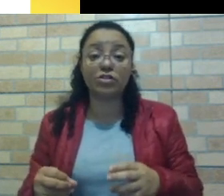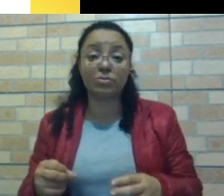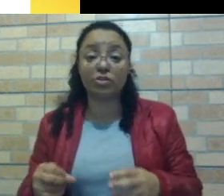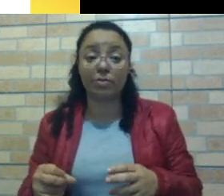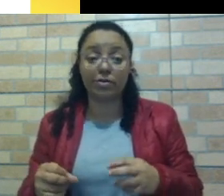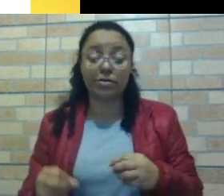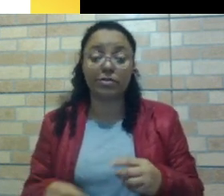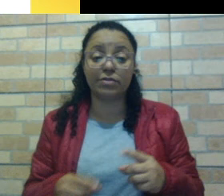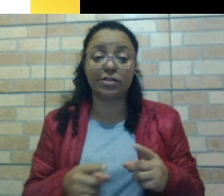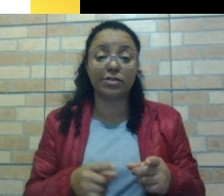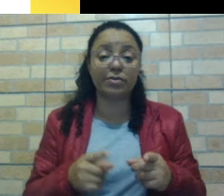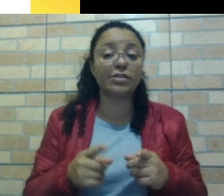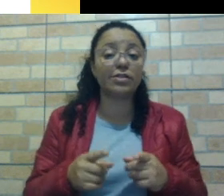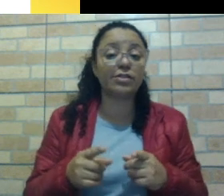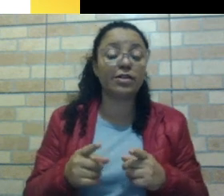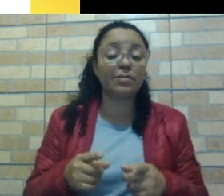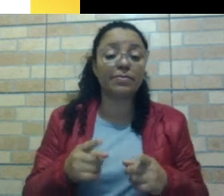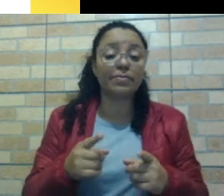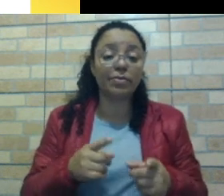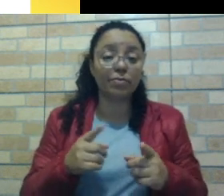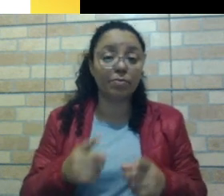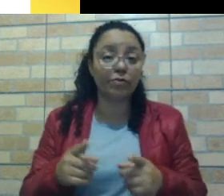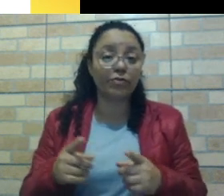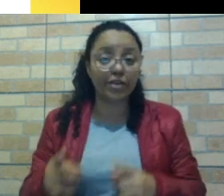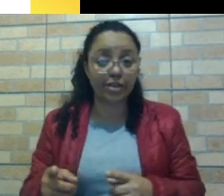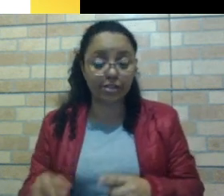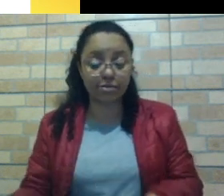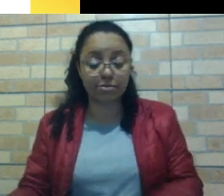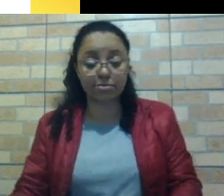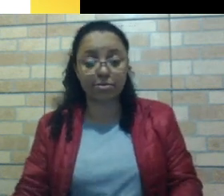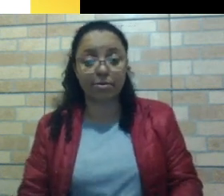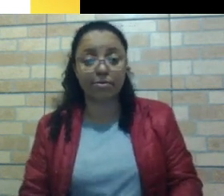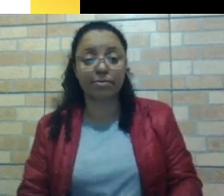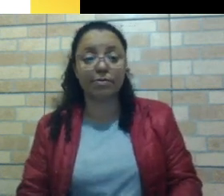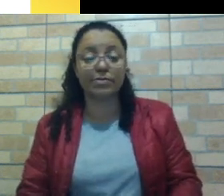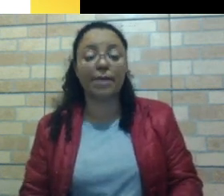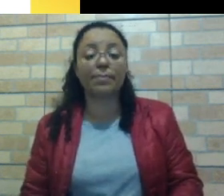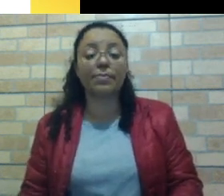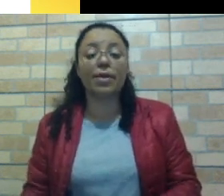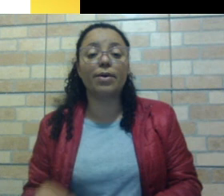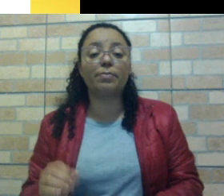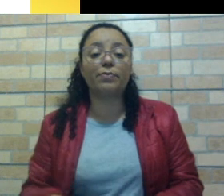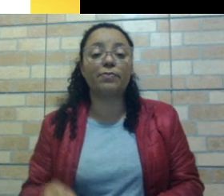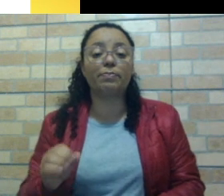e sequências de beatbox. Então, nessa sequência tem que ser um por vez, Tá bom? Vamos lá?